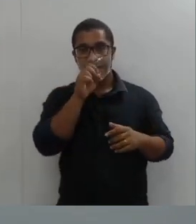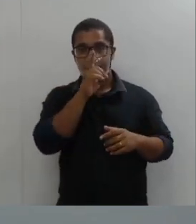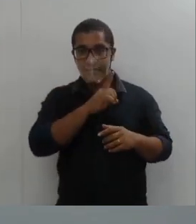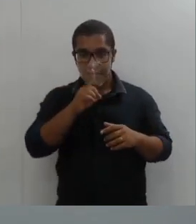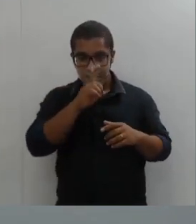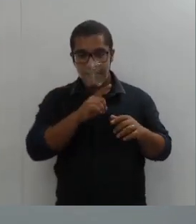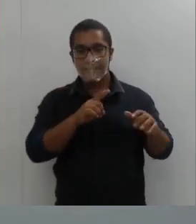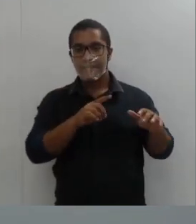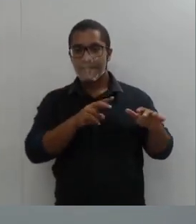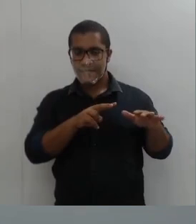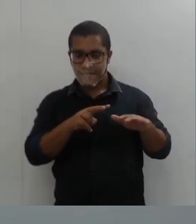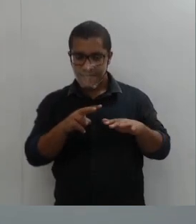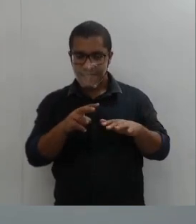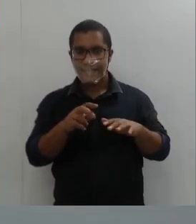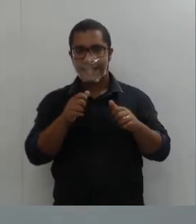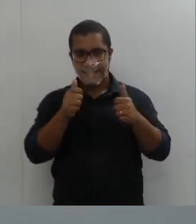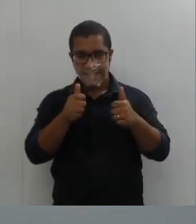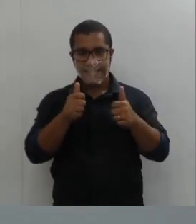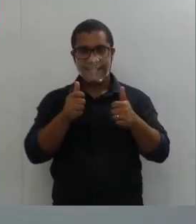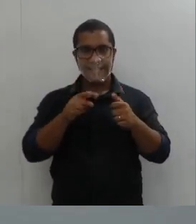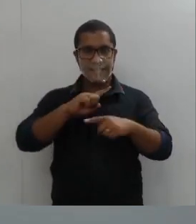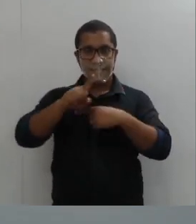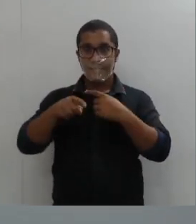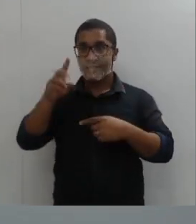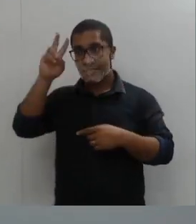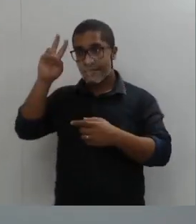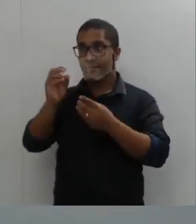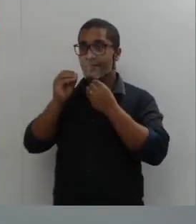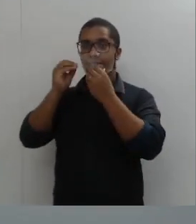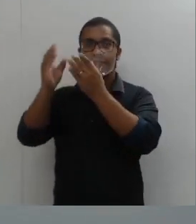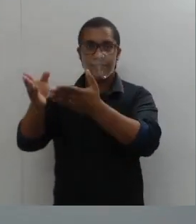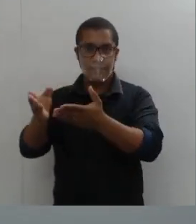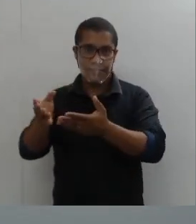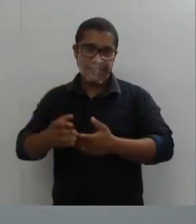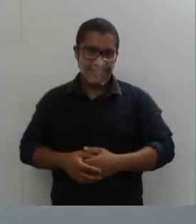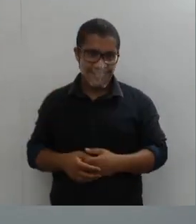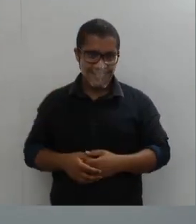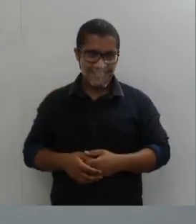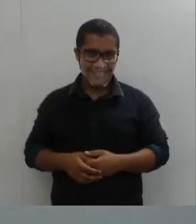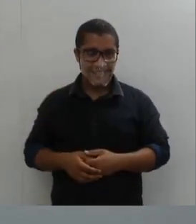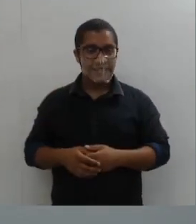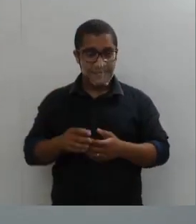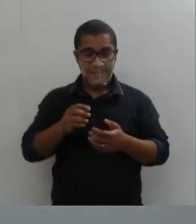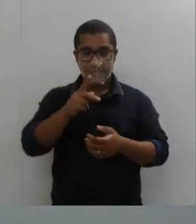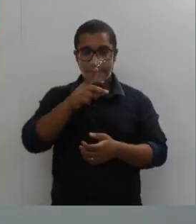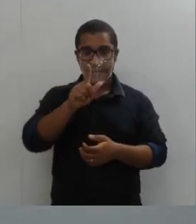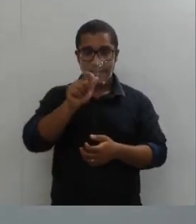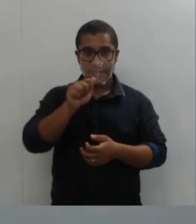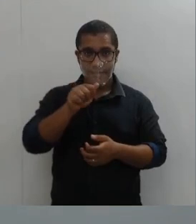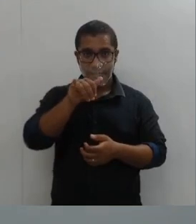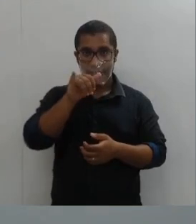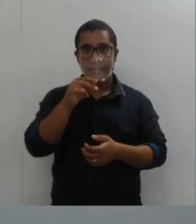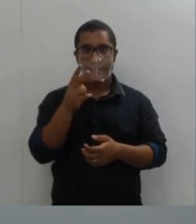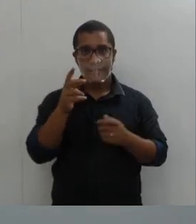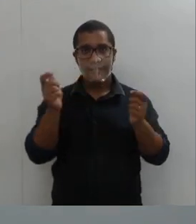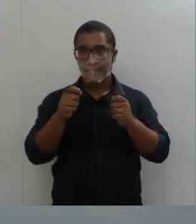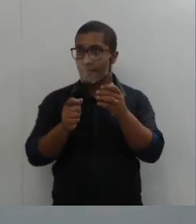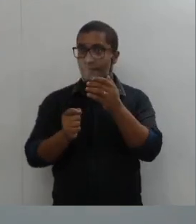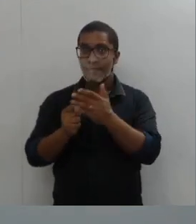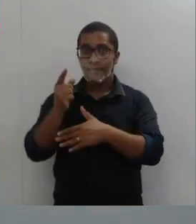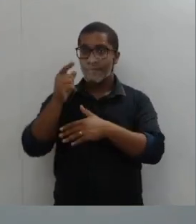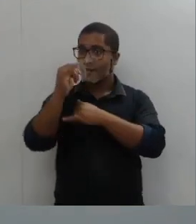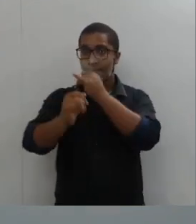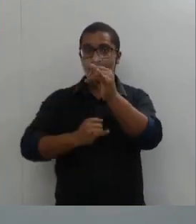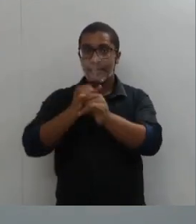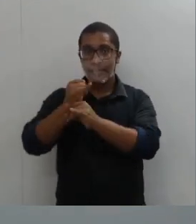quando era na segunda-feira ia lá devolver. Então era bem interessante. O PlayStation 2 você pode comprar de modo virtual o seu jogo.